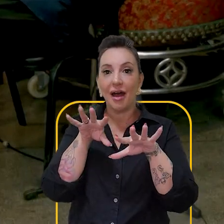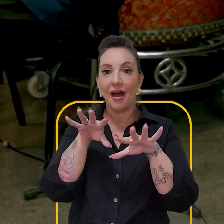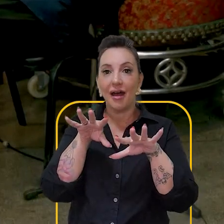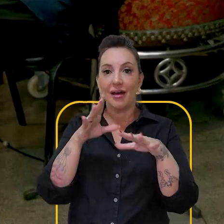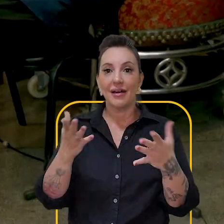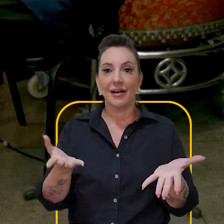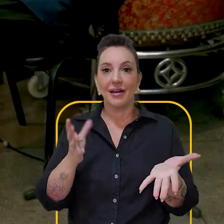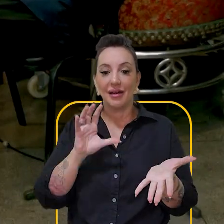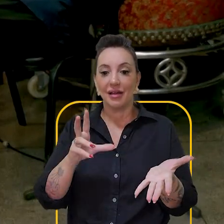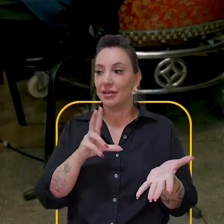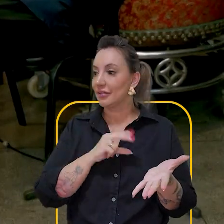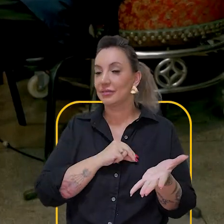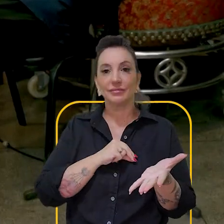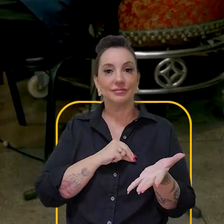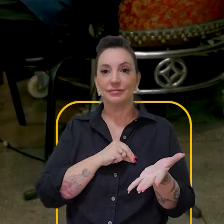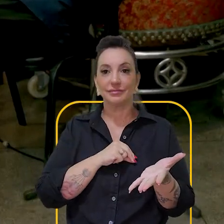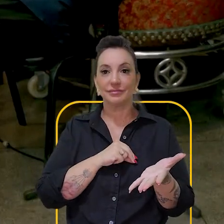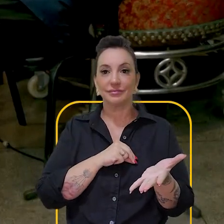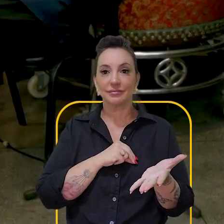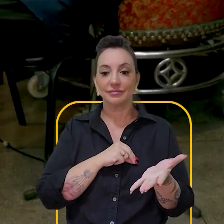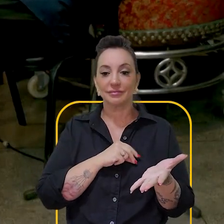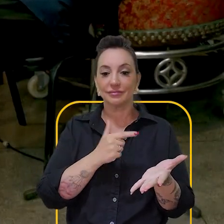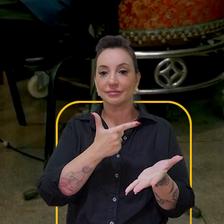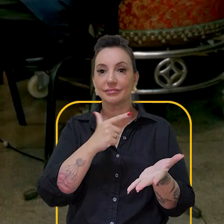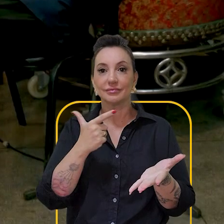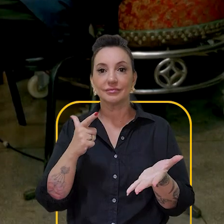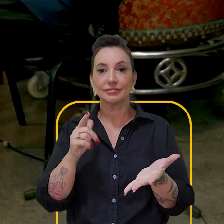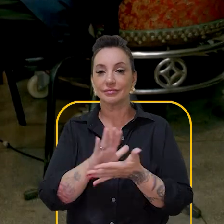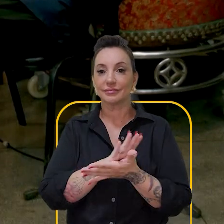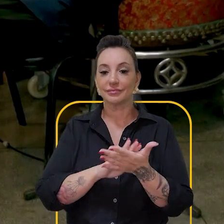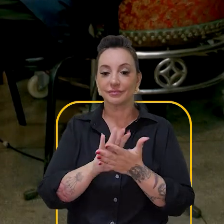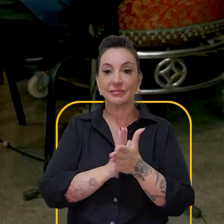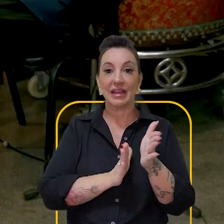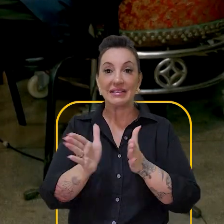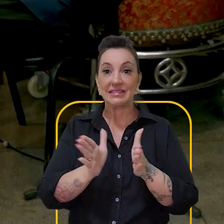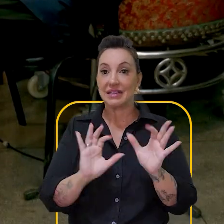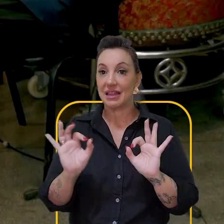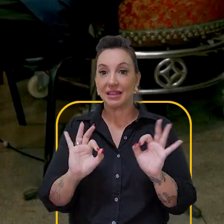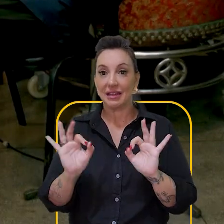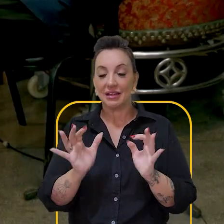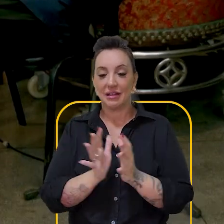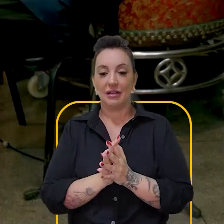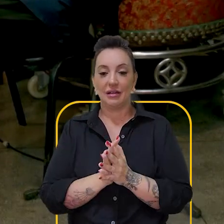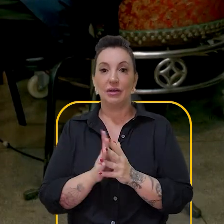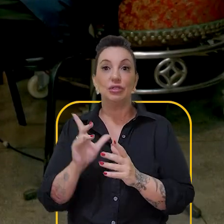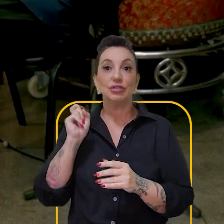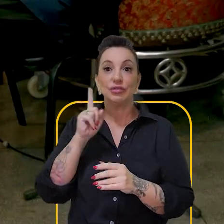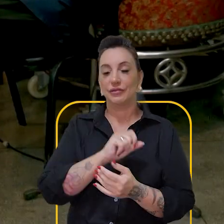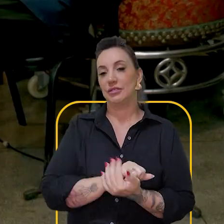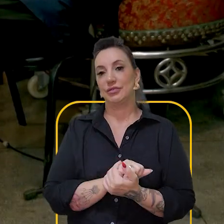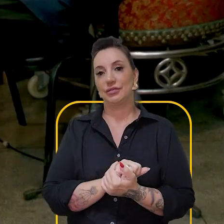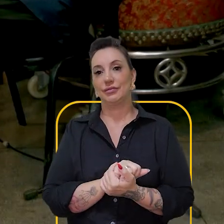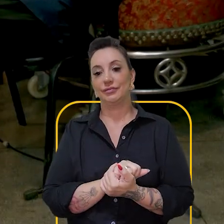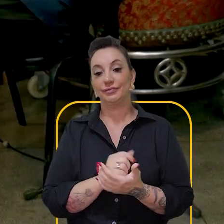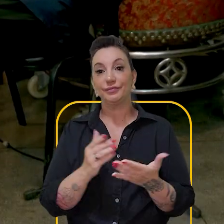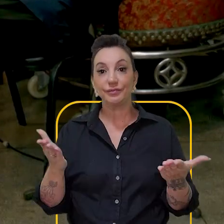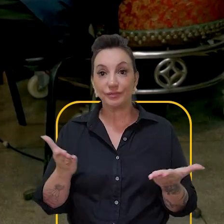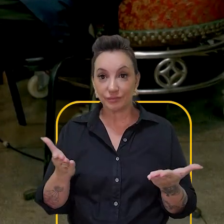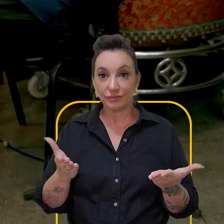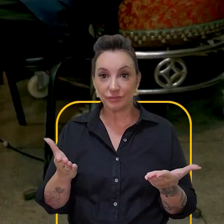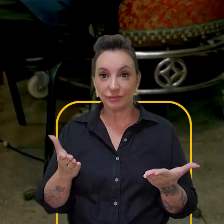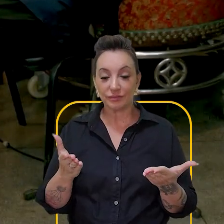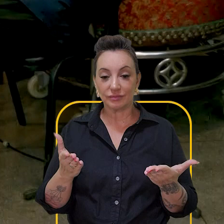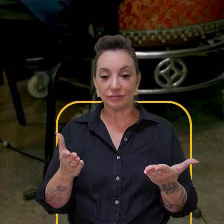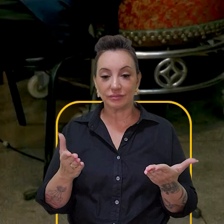aquilo porque aquilo era nossa né a gente não tinha nada de acesso então era muito difícil